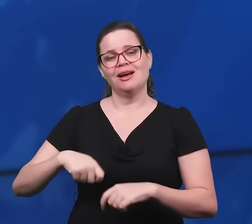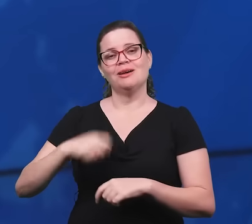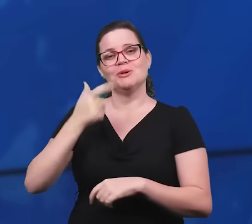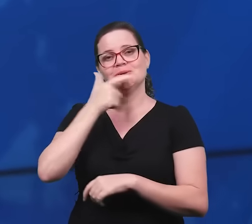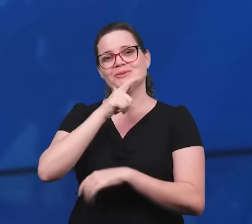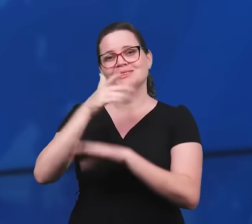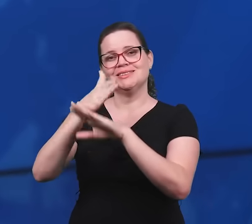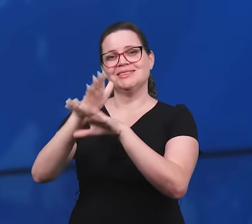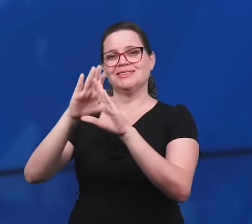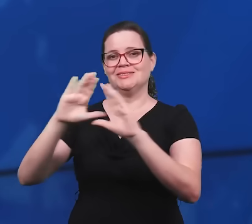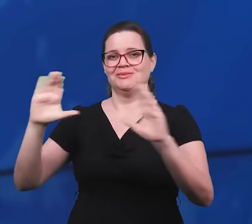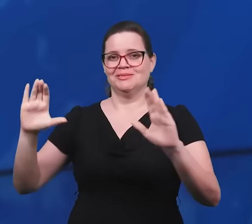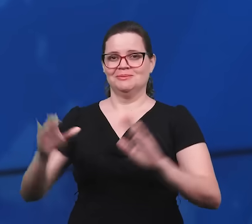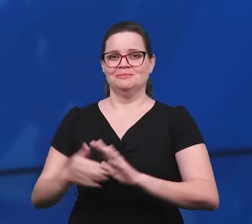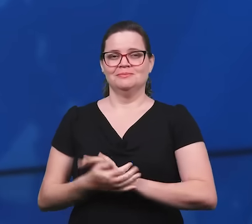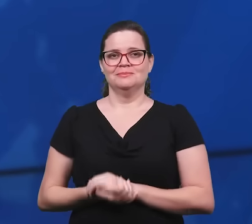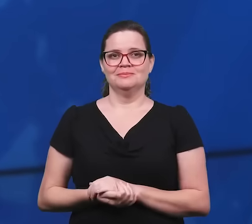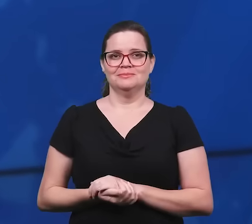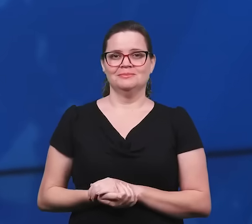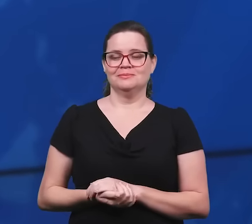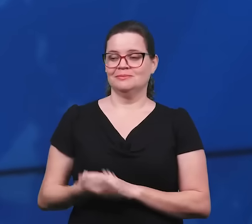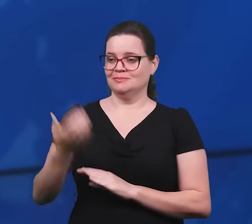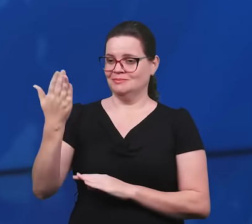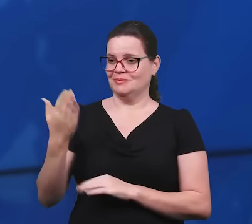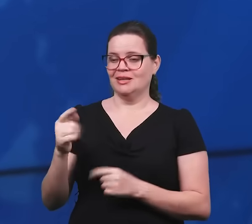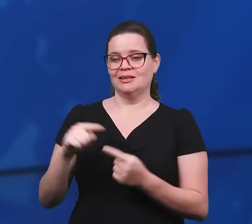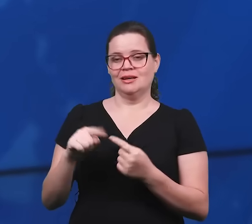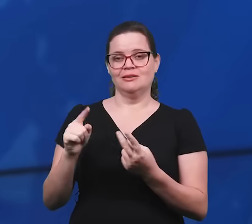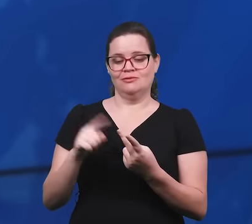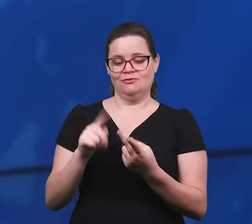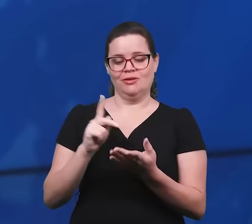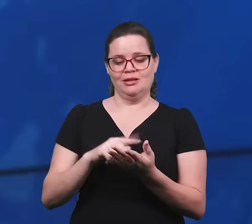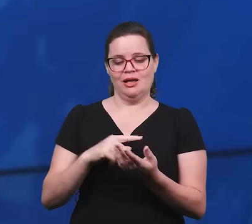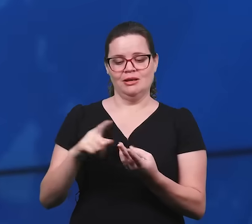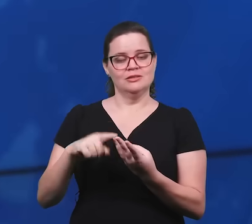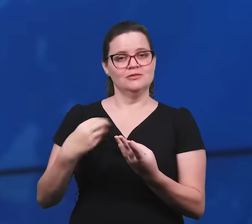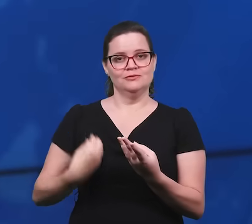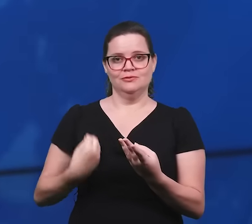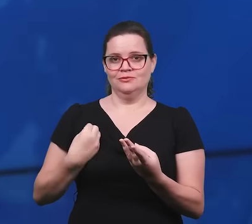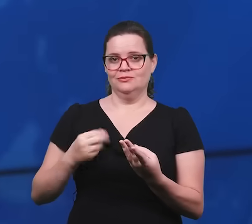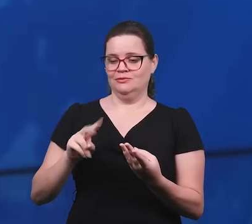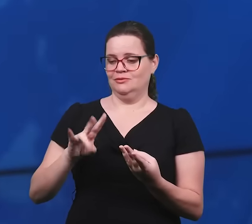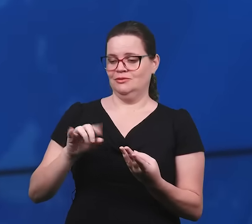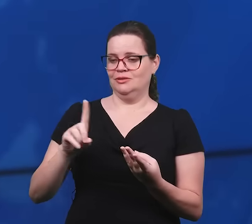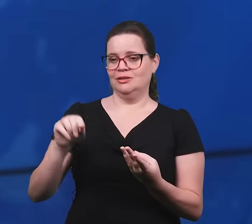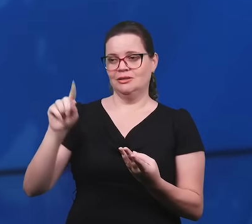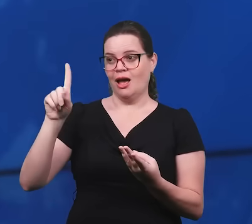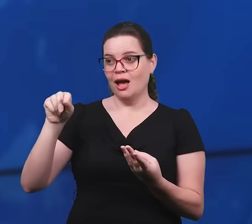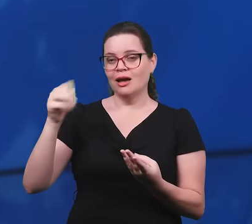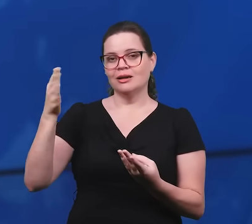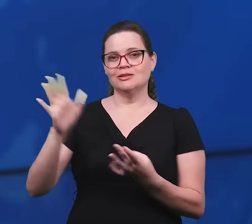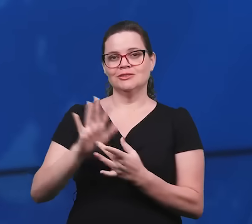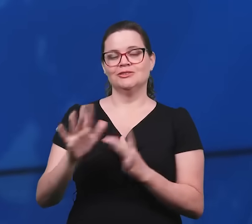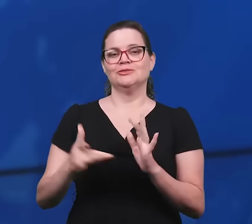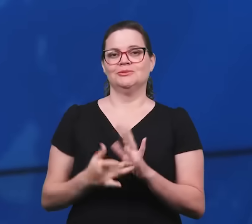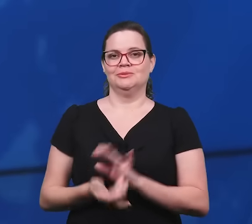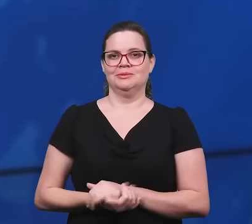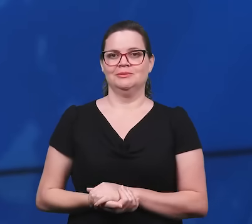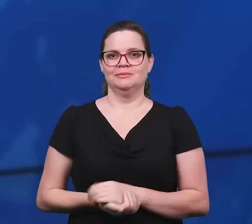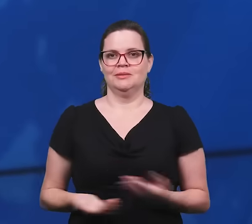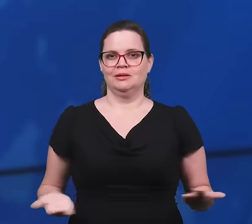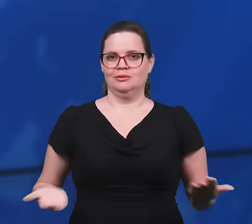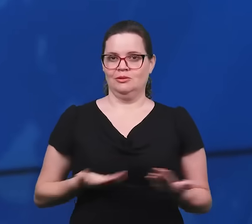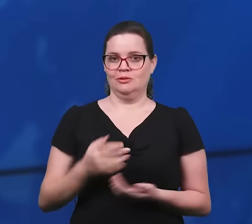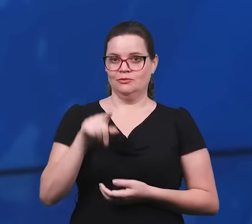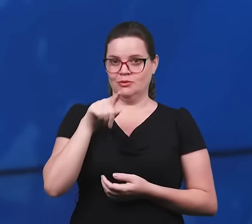céu. Ele é a verdade, Ele é a vida. Chegou o momento de